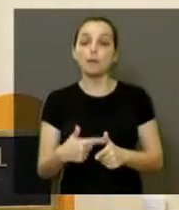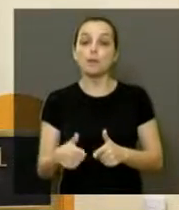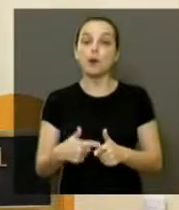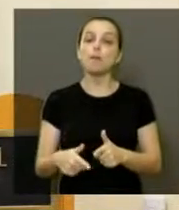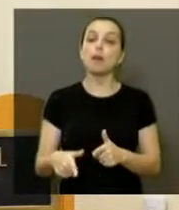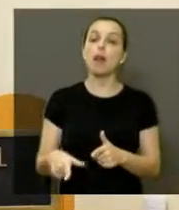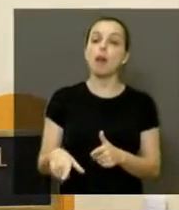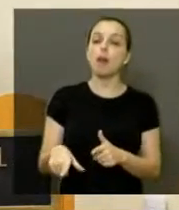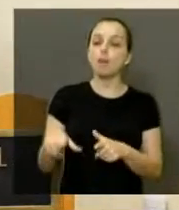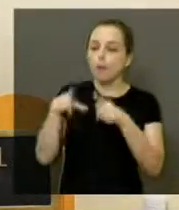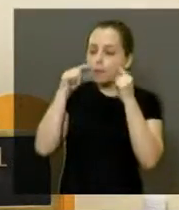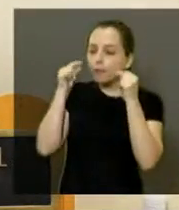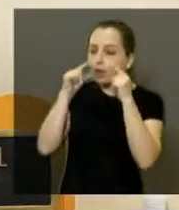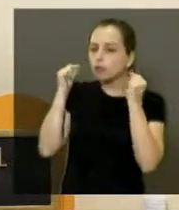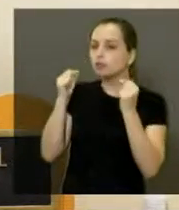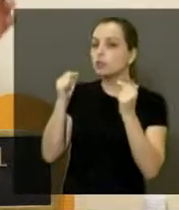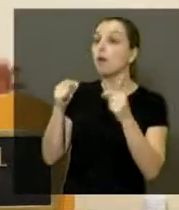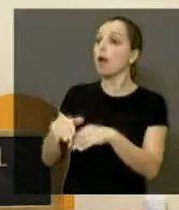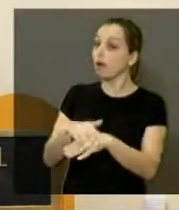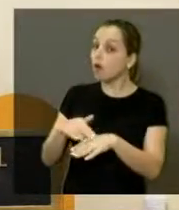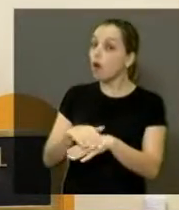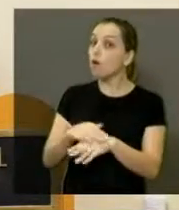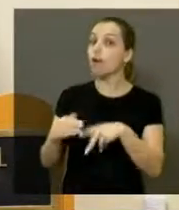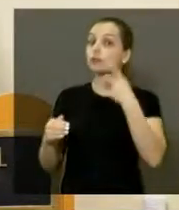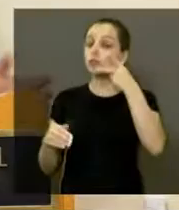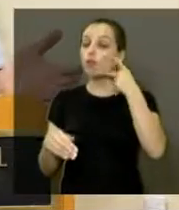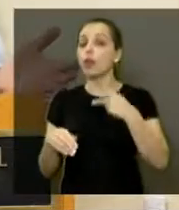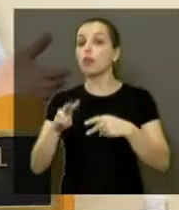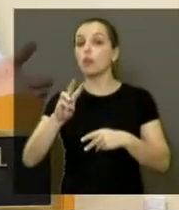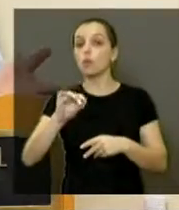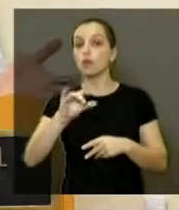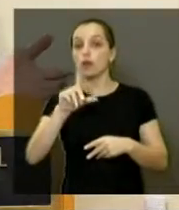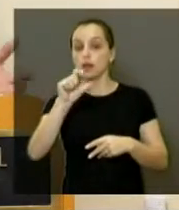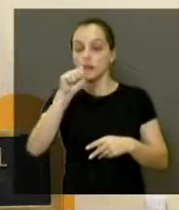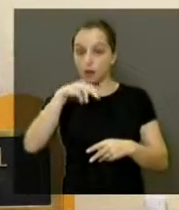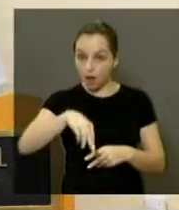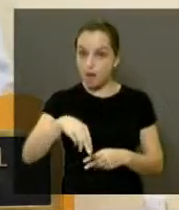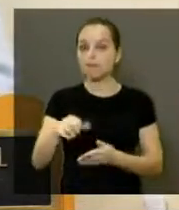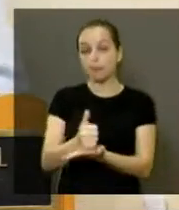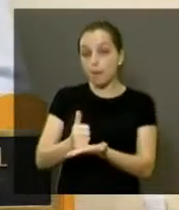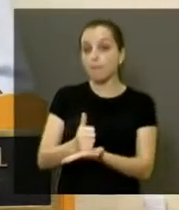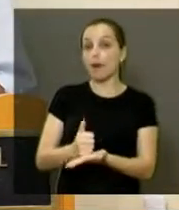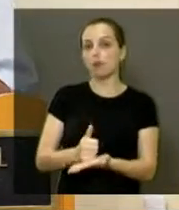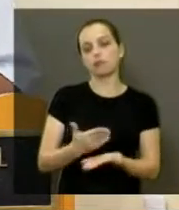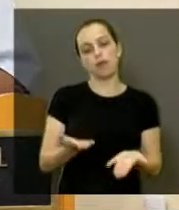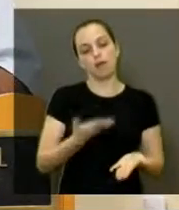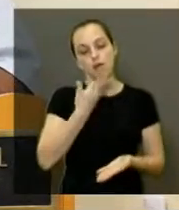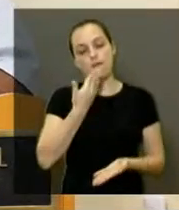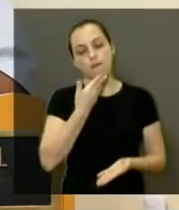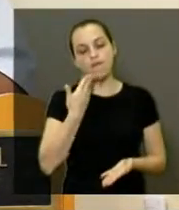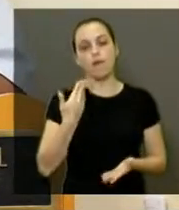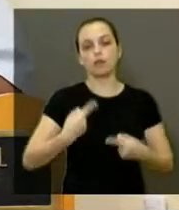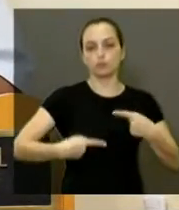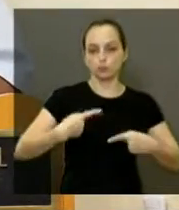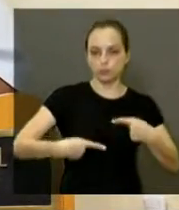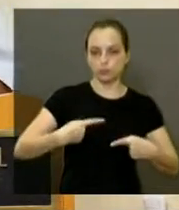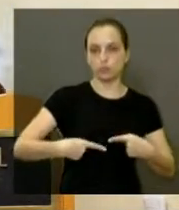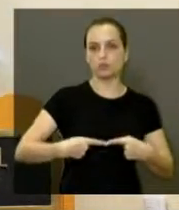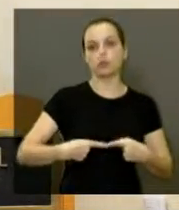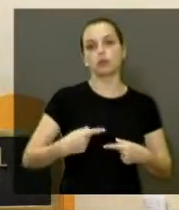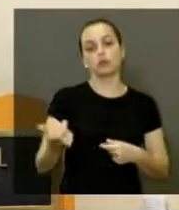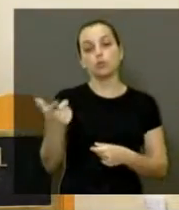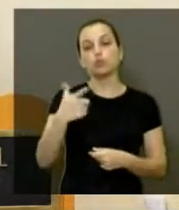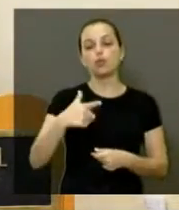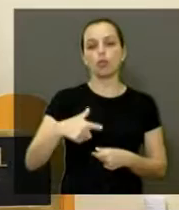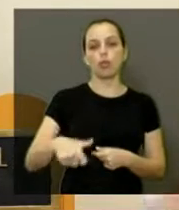com os gatinhos da cidade. Vai falar com o vereador William. É assim, vai. Assim é fácil fazer política, né? Mais uma vez, o